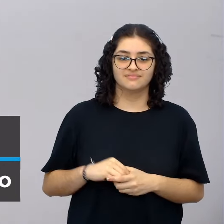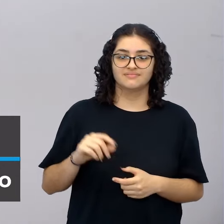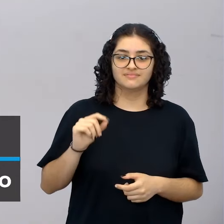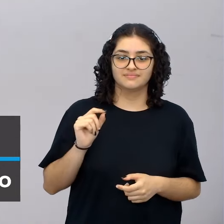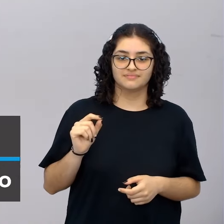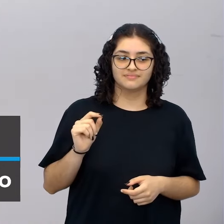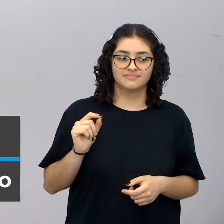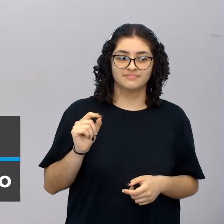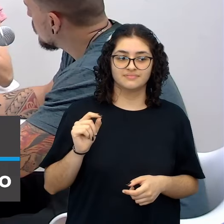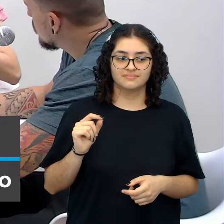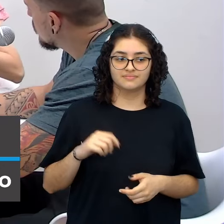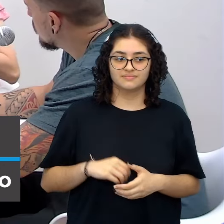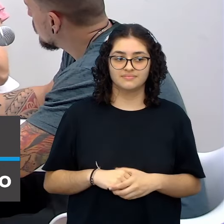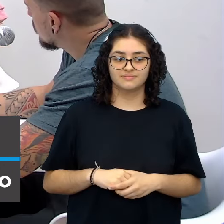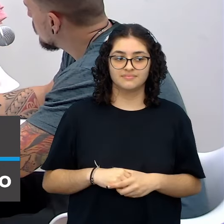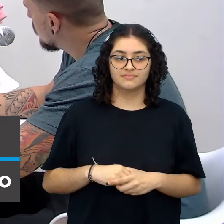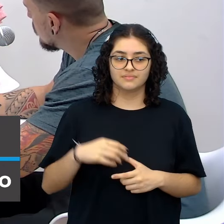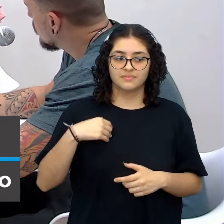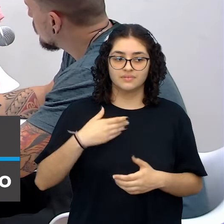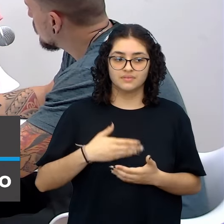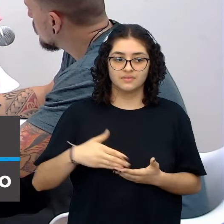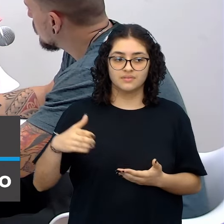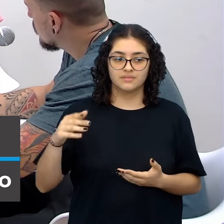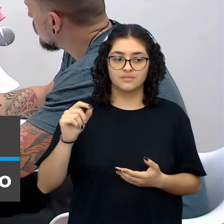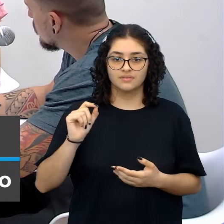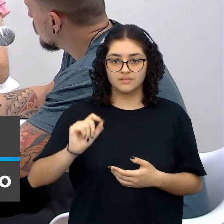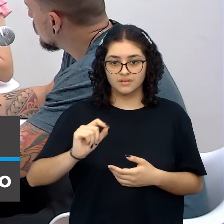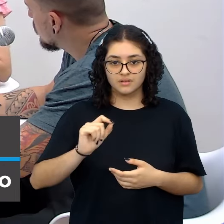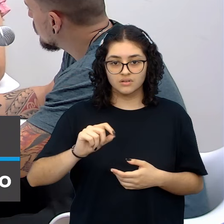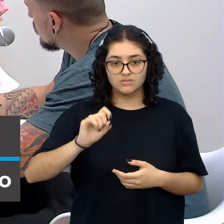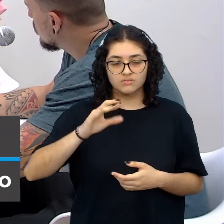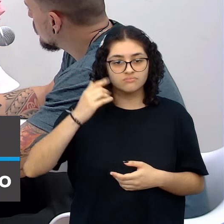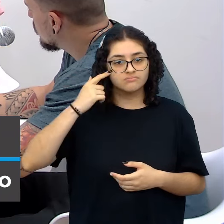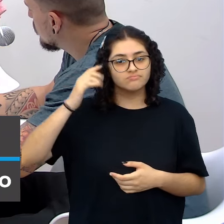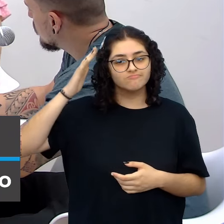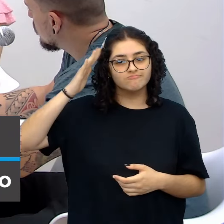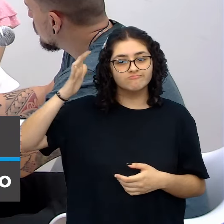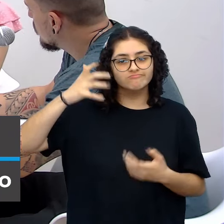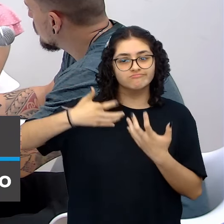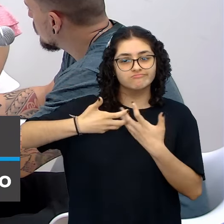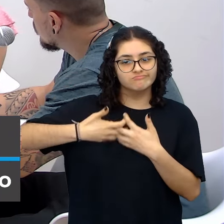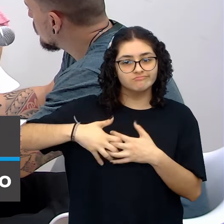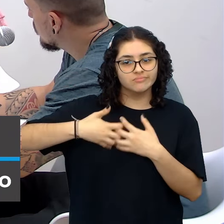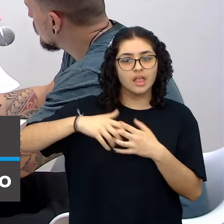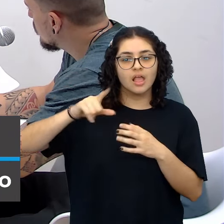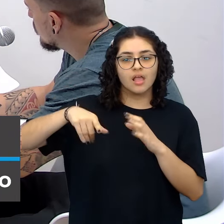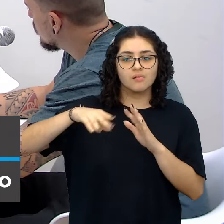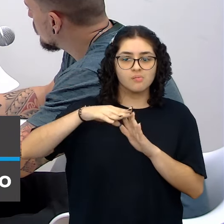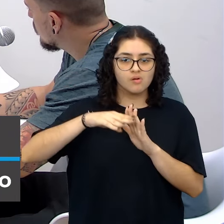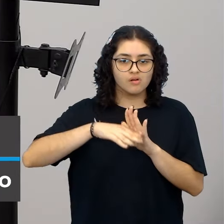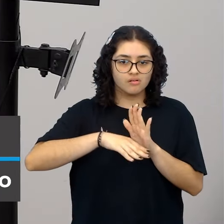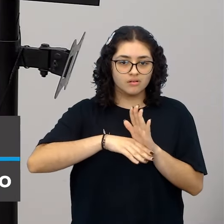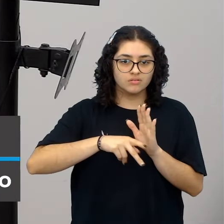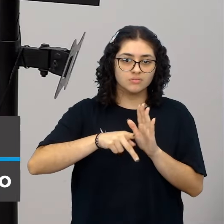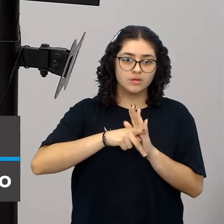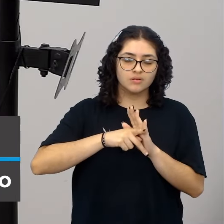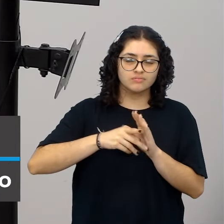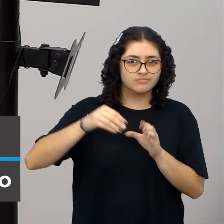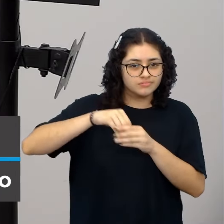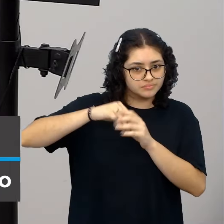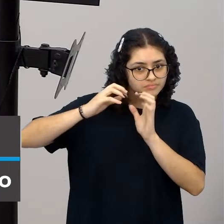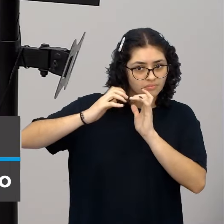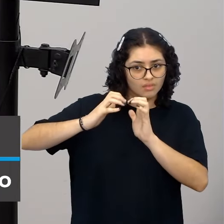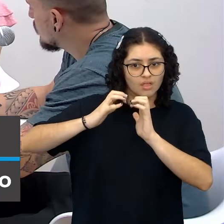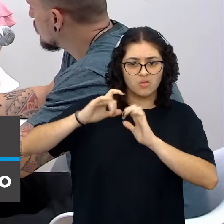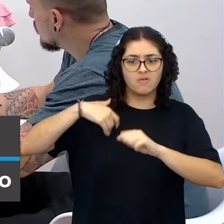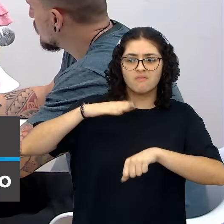conhecimento. Né? Eu vou conhecer o que eu estou fazendo, vou refletir sobre, que a gente chama de processo metacognitivo. Então, não é